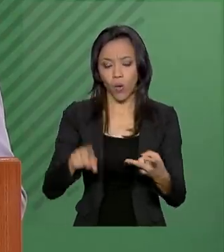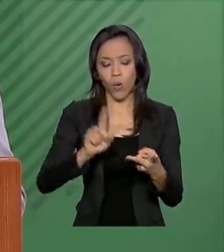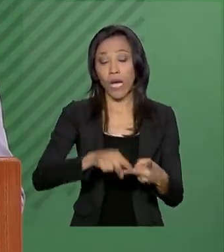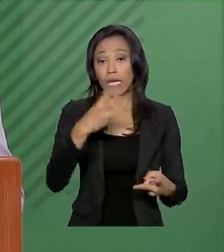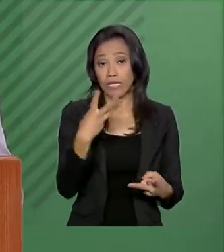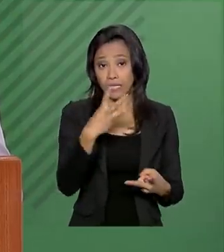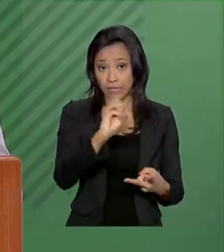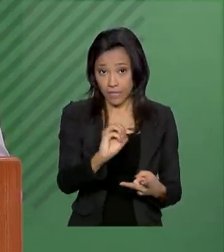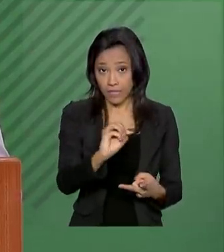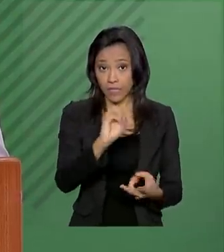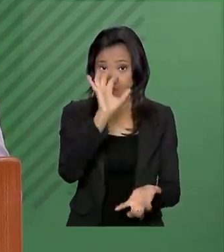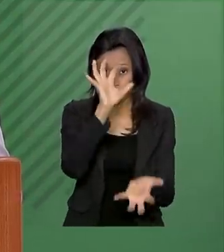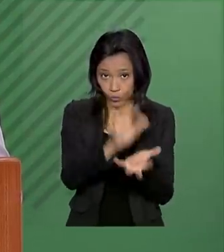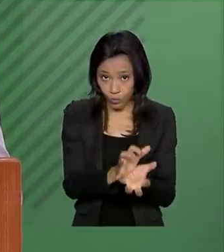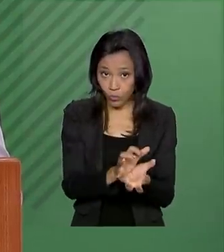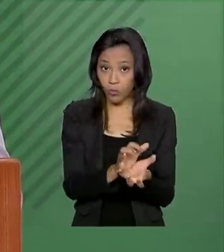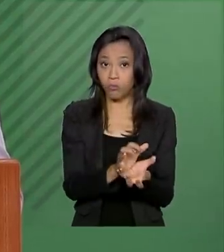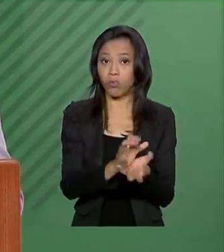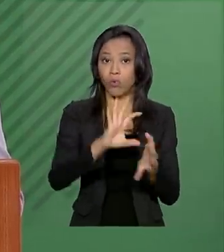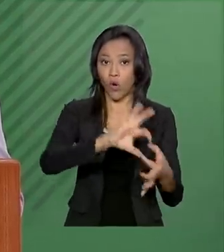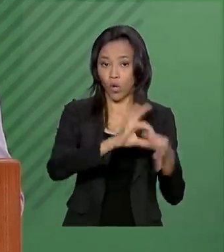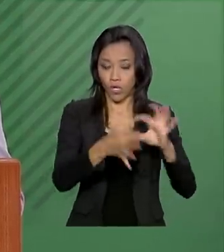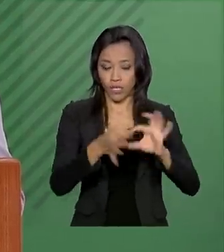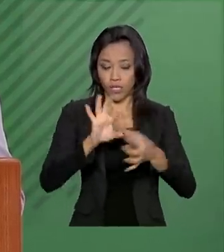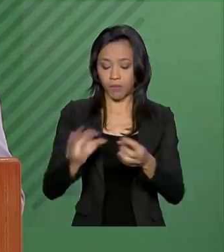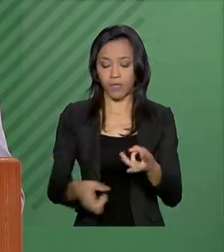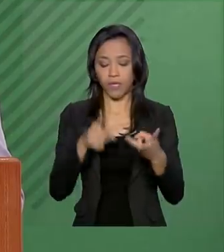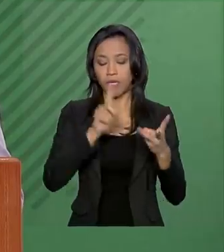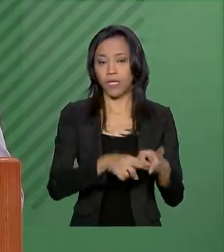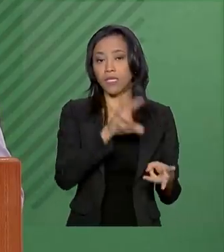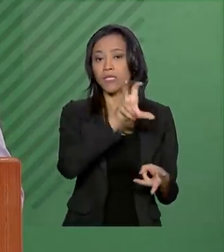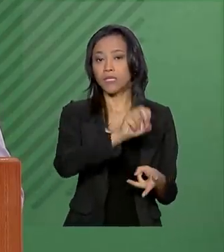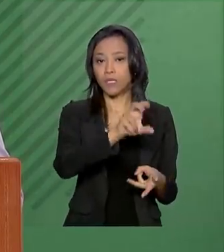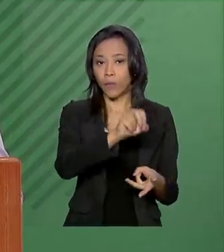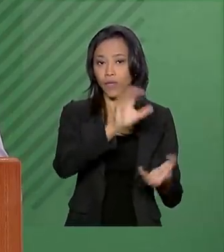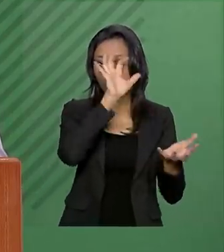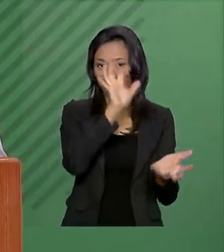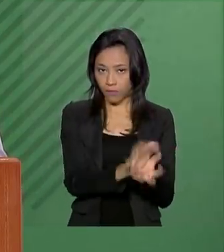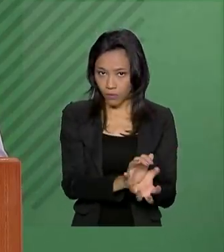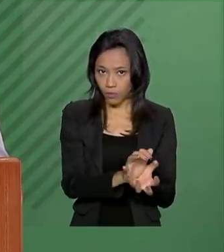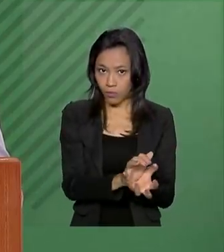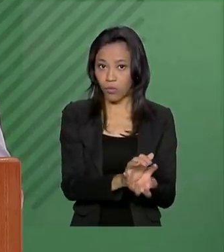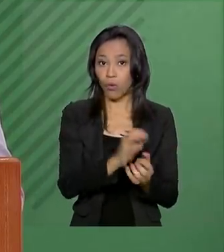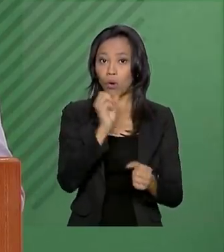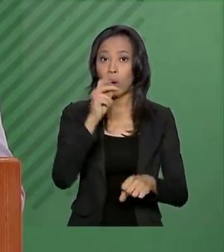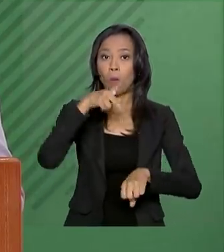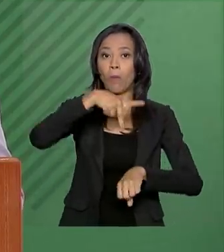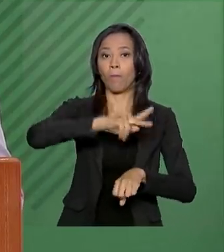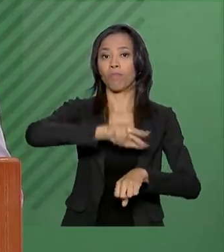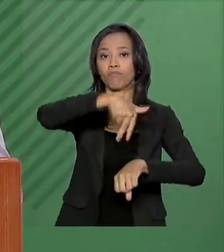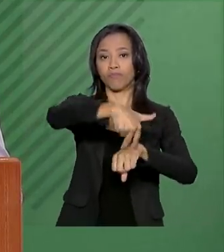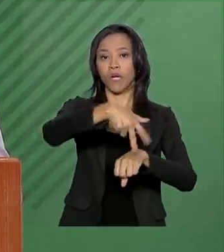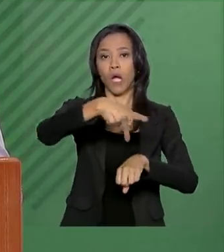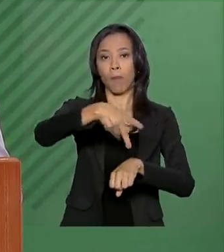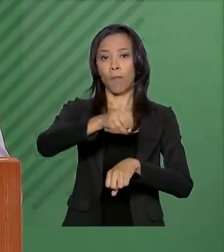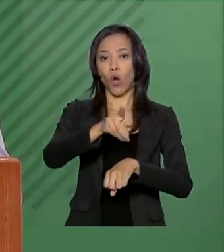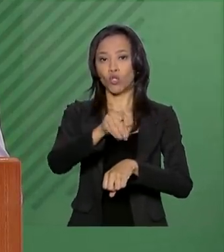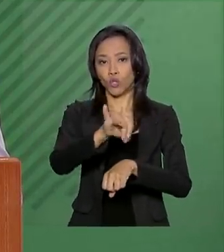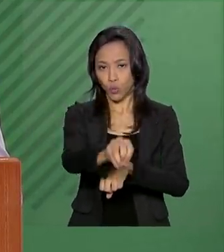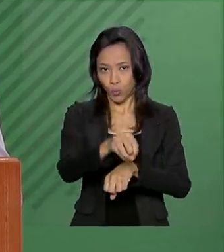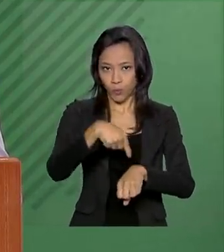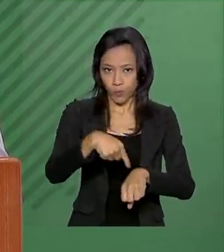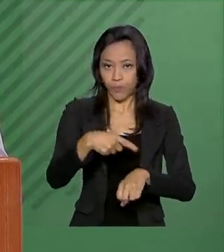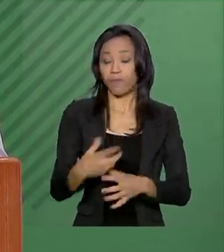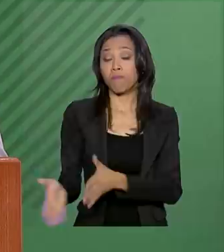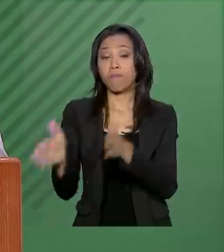30 da categoria olímpica e 50 da categoria pódio. Os atletas que